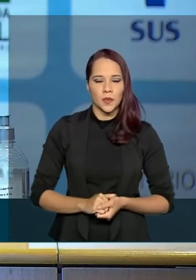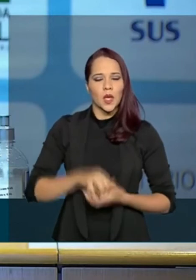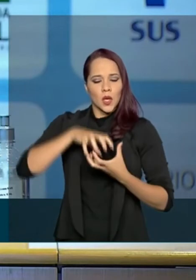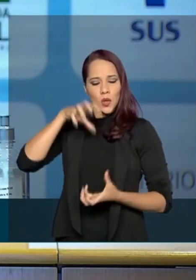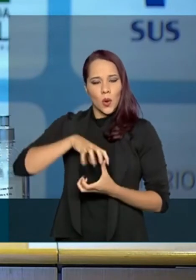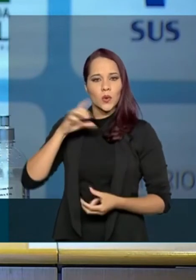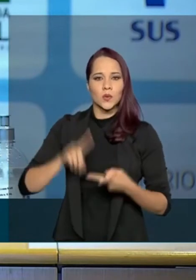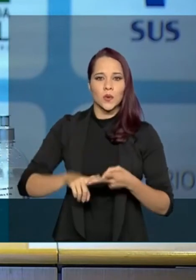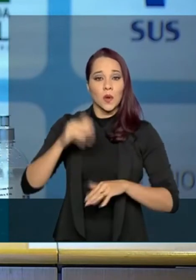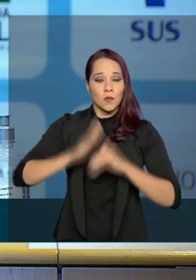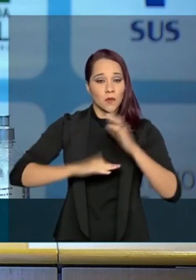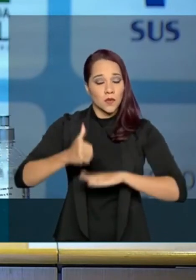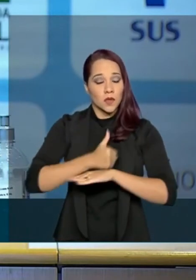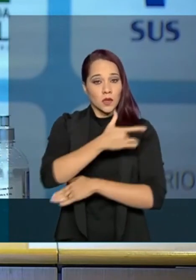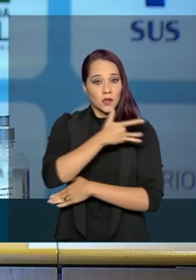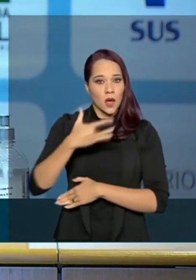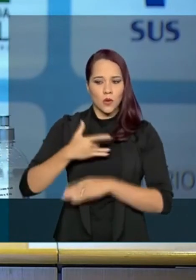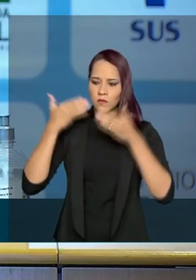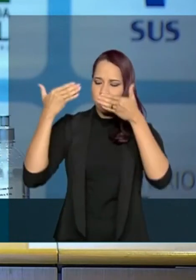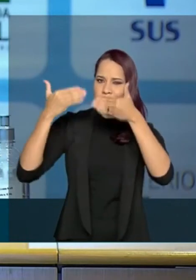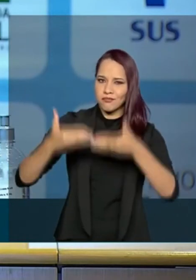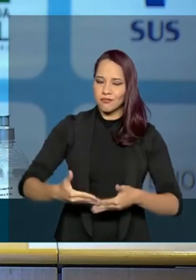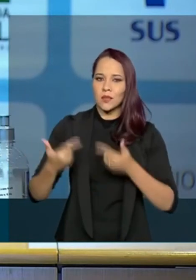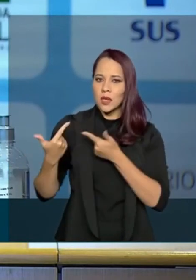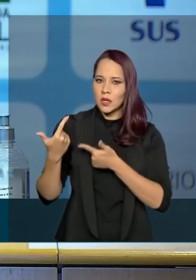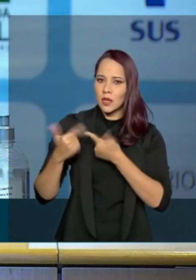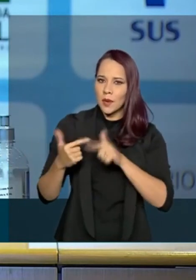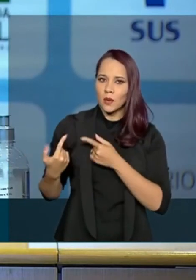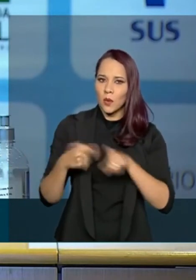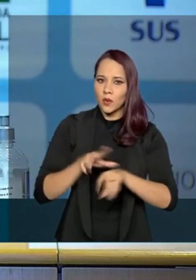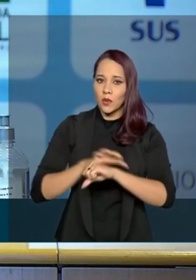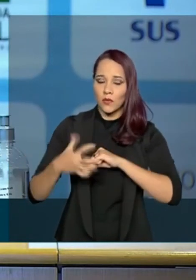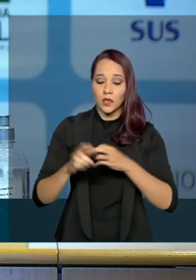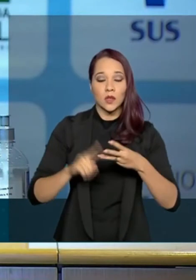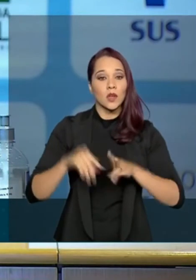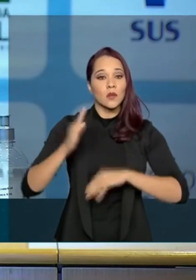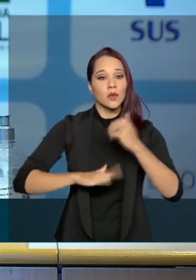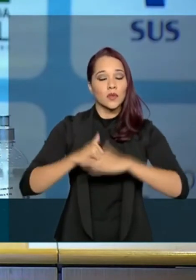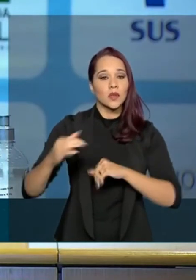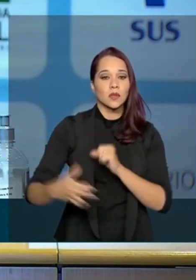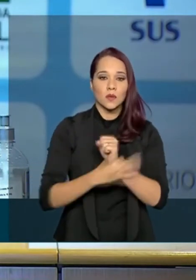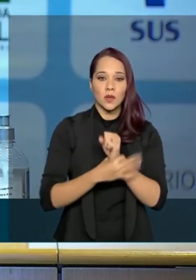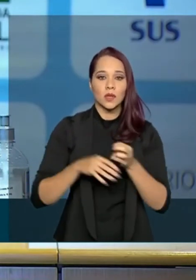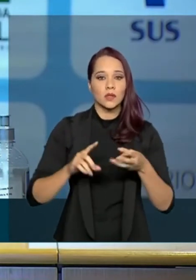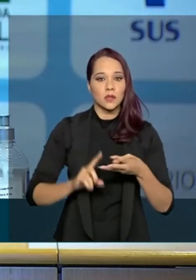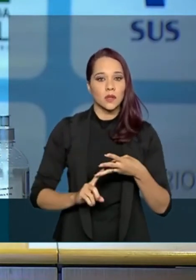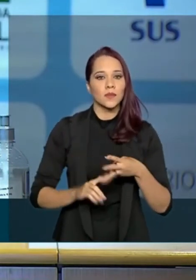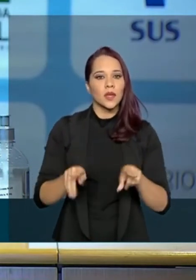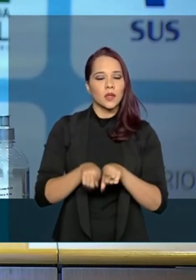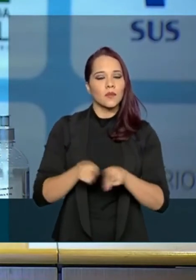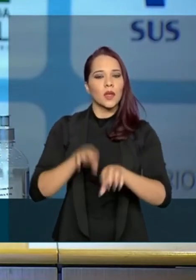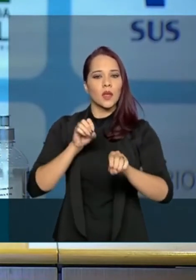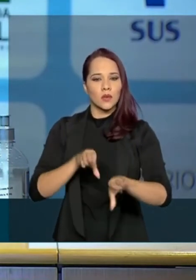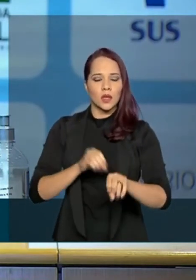Idosos, profissionais de saúde que estão na linha de frente no combate à pandemia, profissionais de segurança e